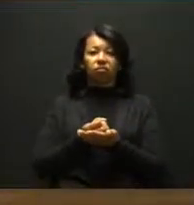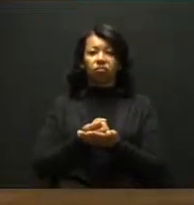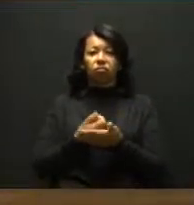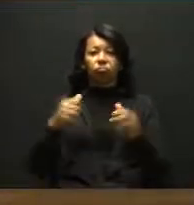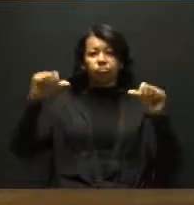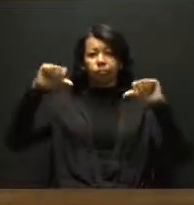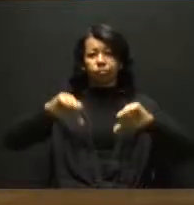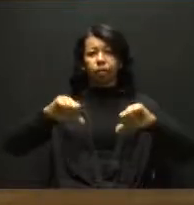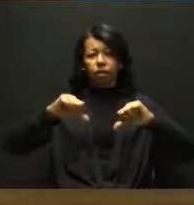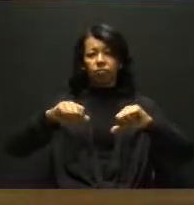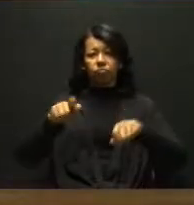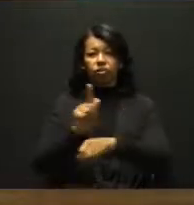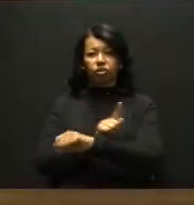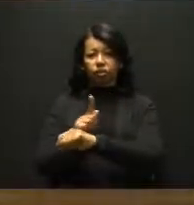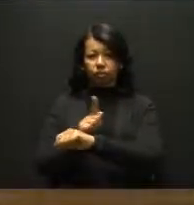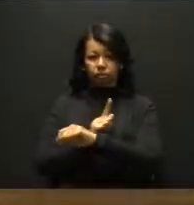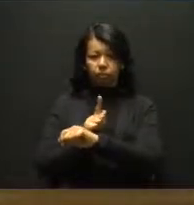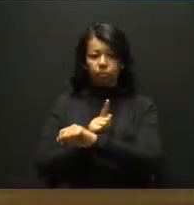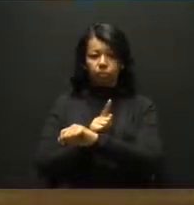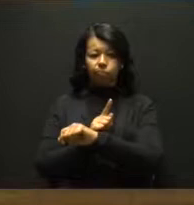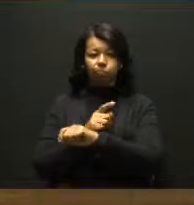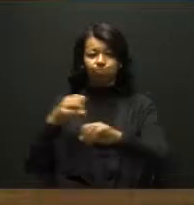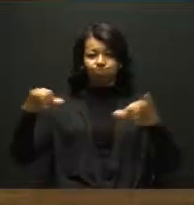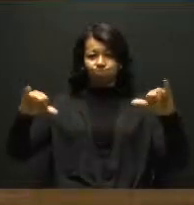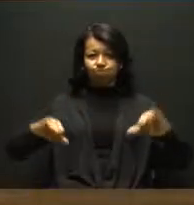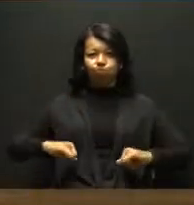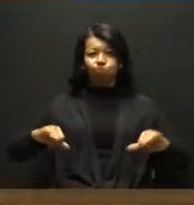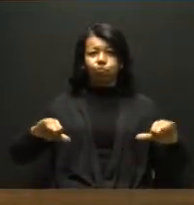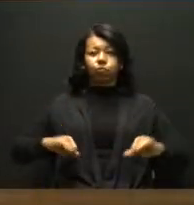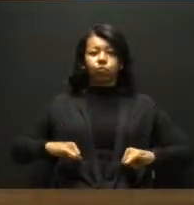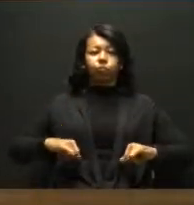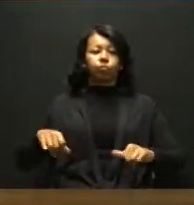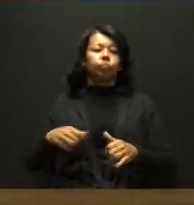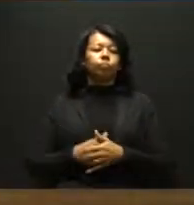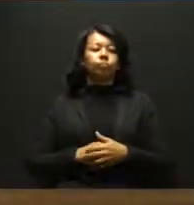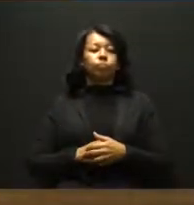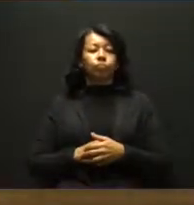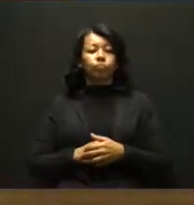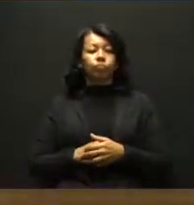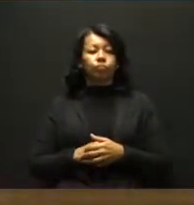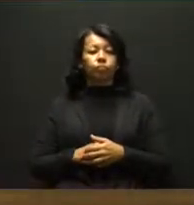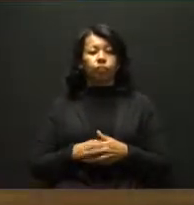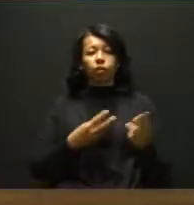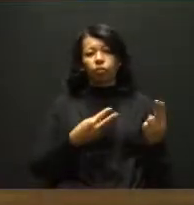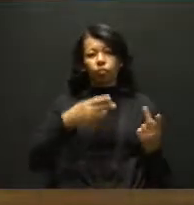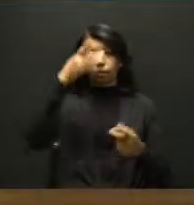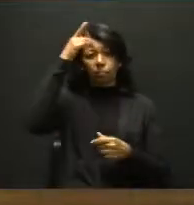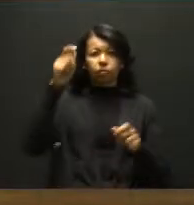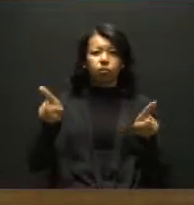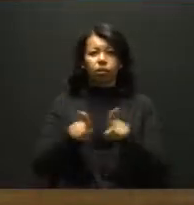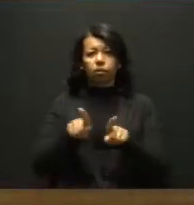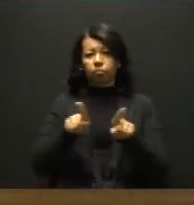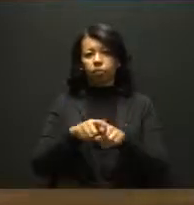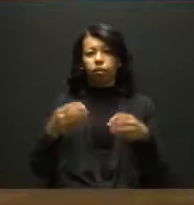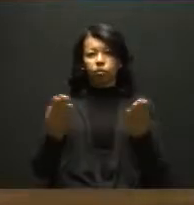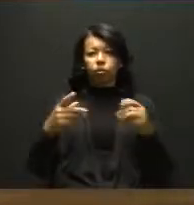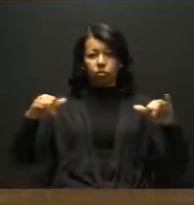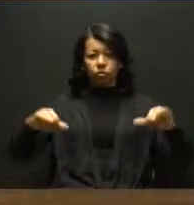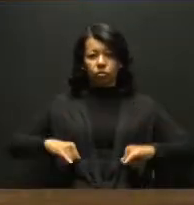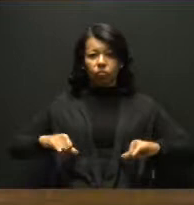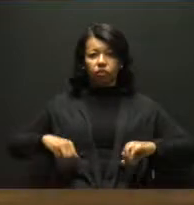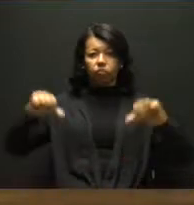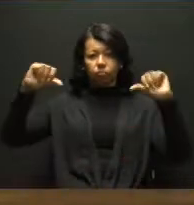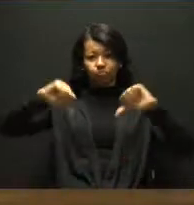na verdade pagaram uma gestão com pessoas com sintomas ou pagando pressões pela péssima gestão